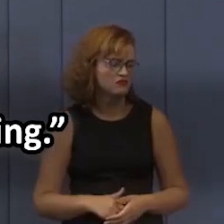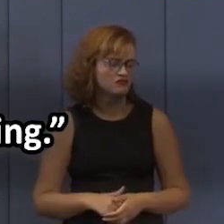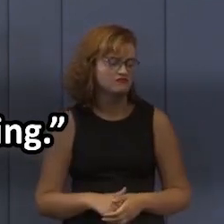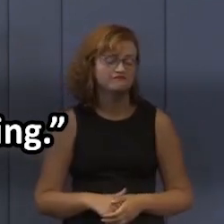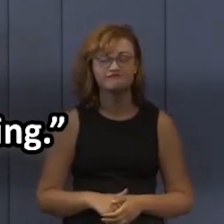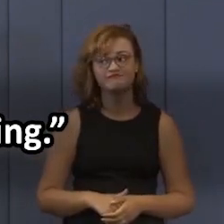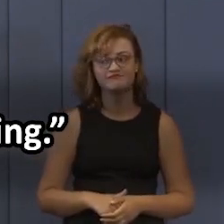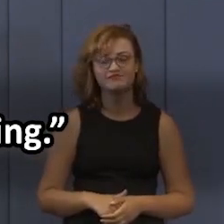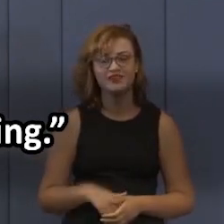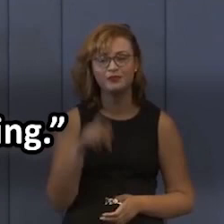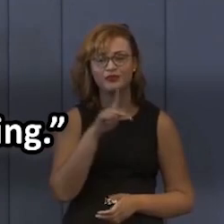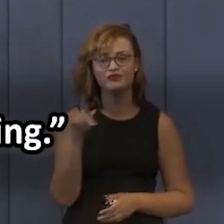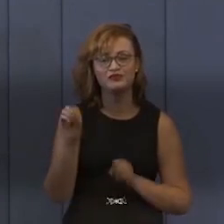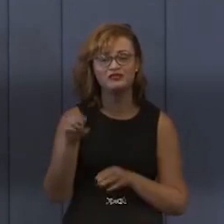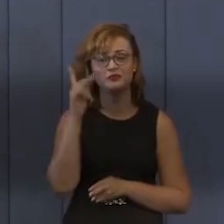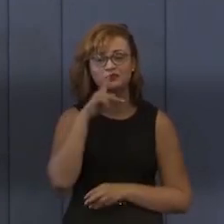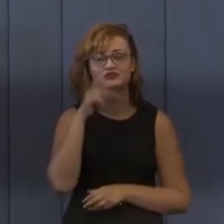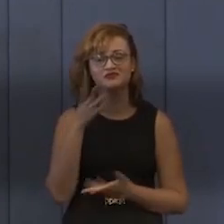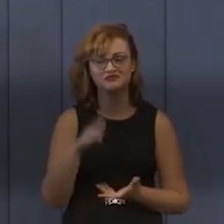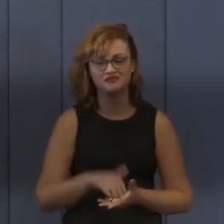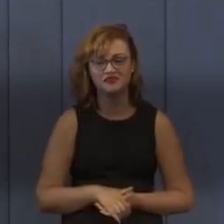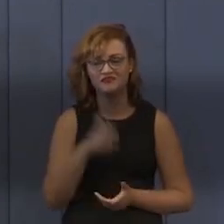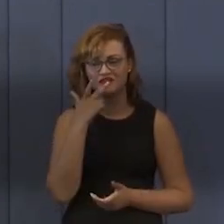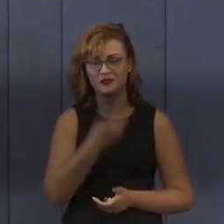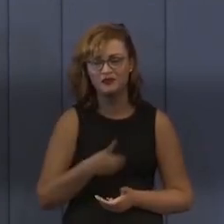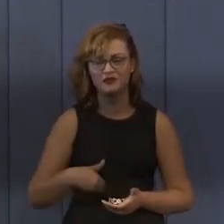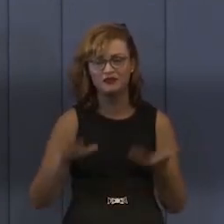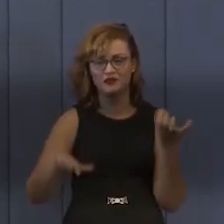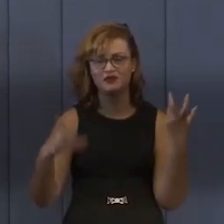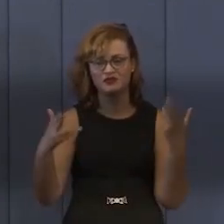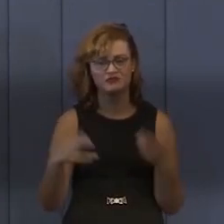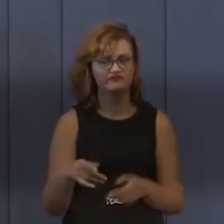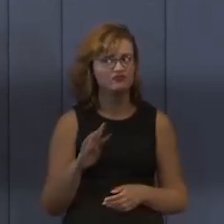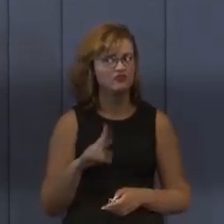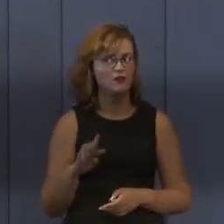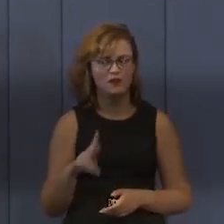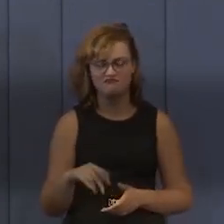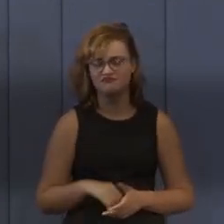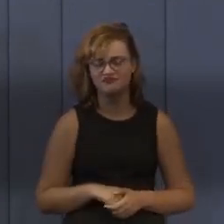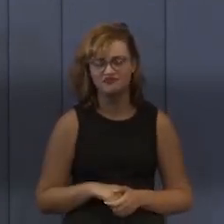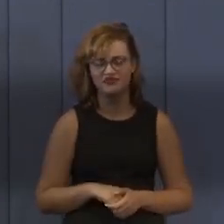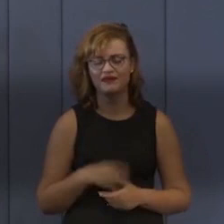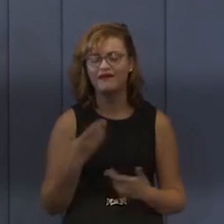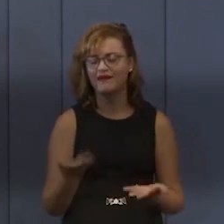Congresso e governo é a mesma coisa. Então, esse é um professor de política.